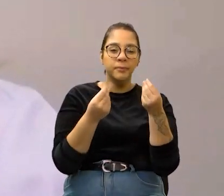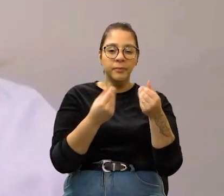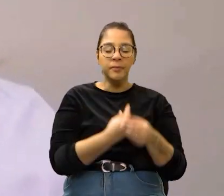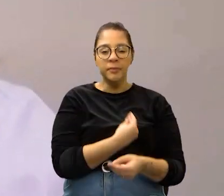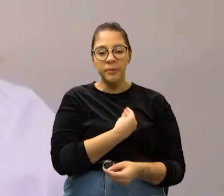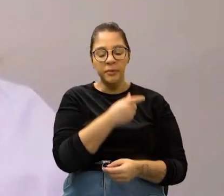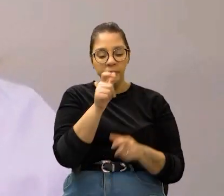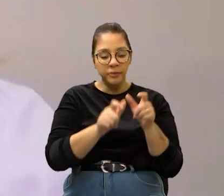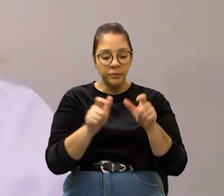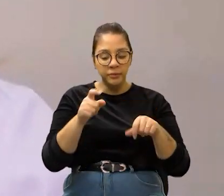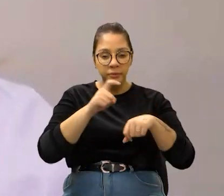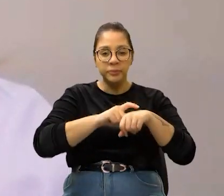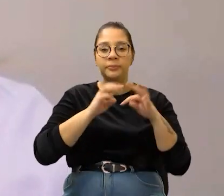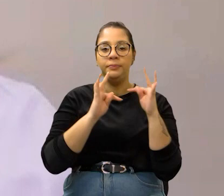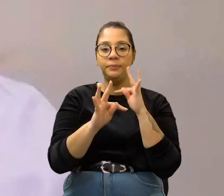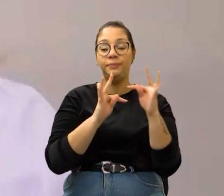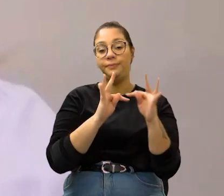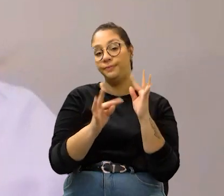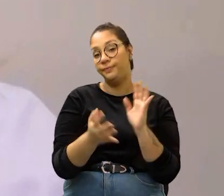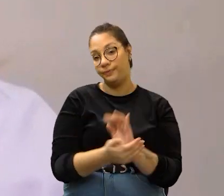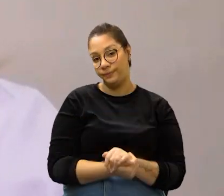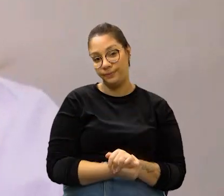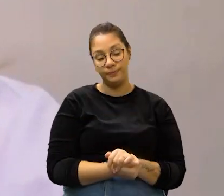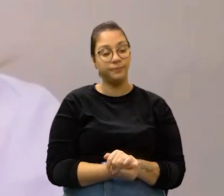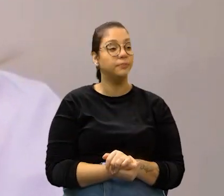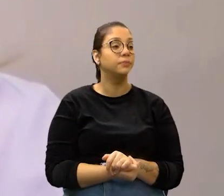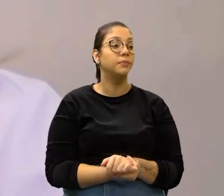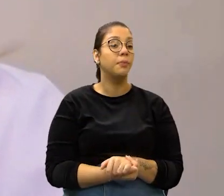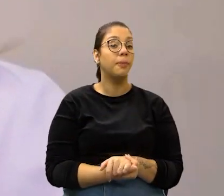de vida dele durante o tratamento.